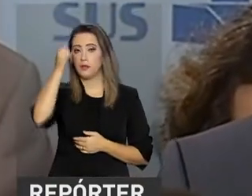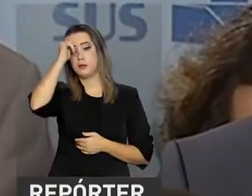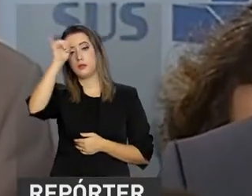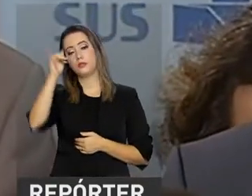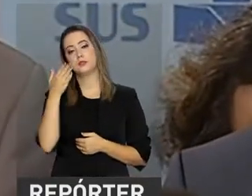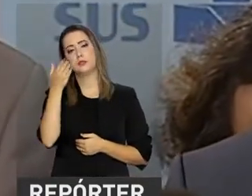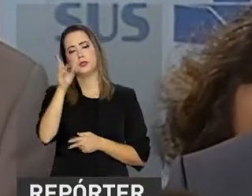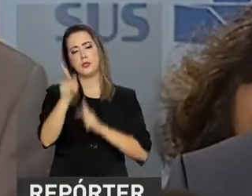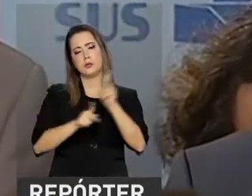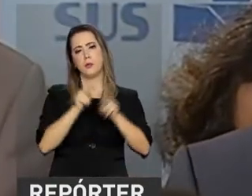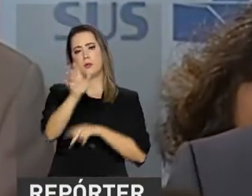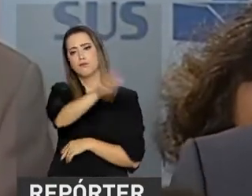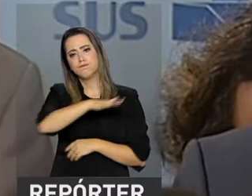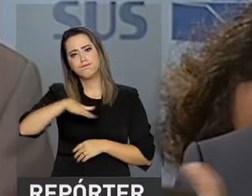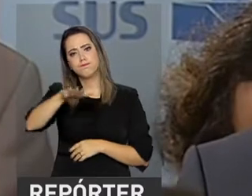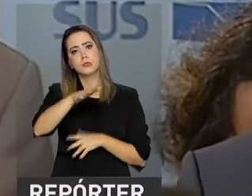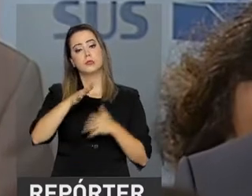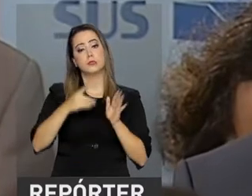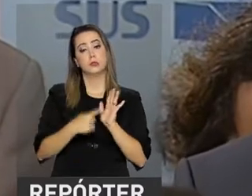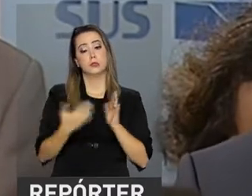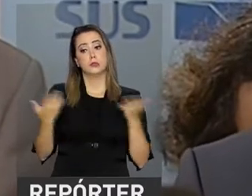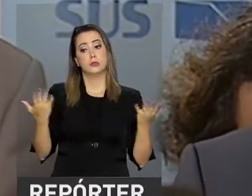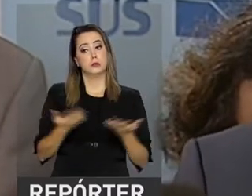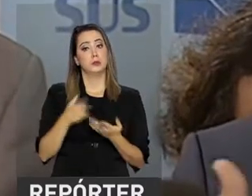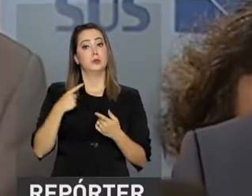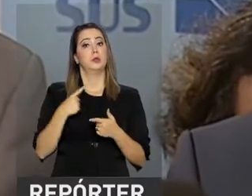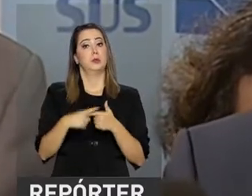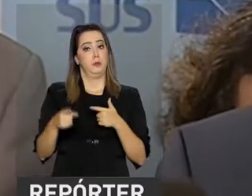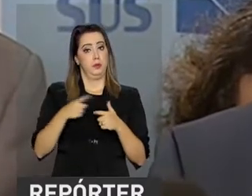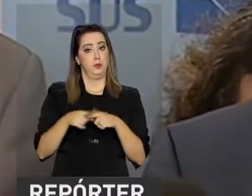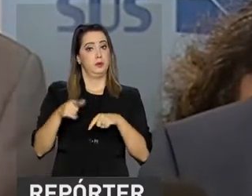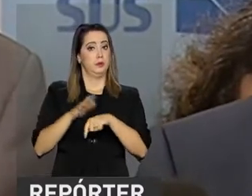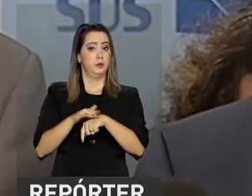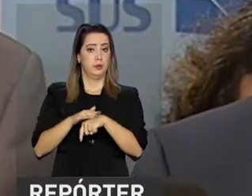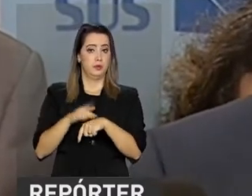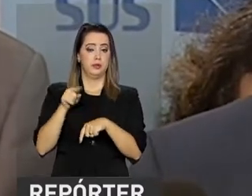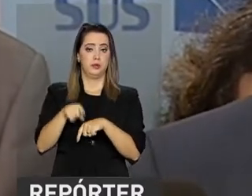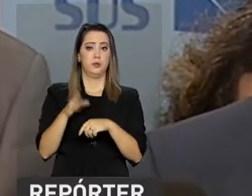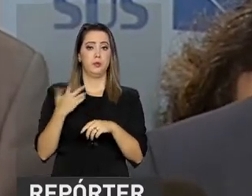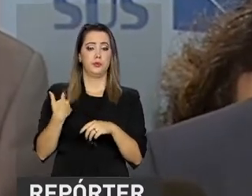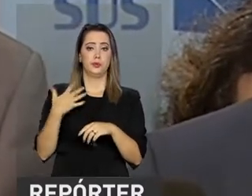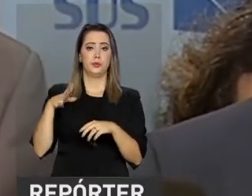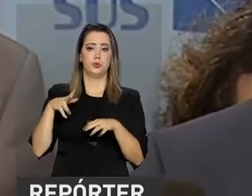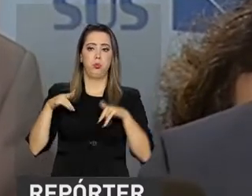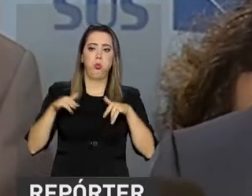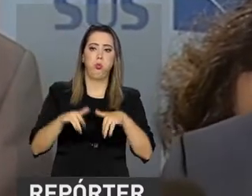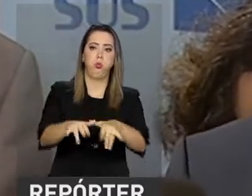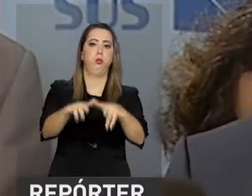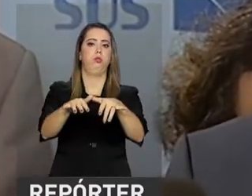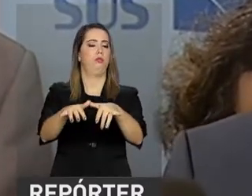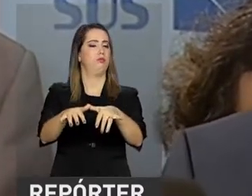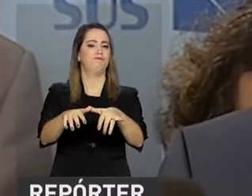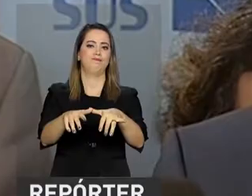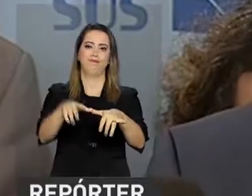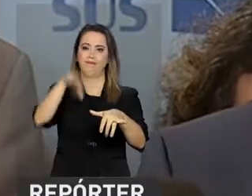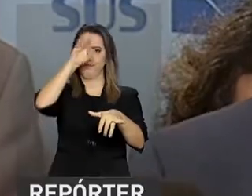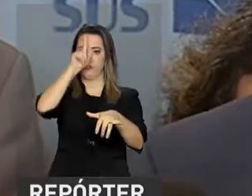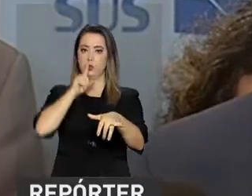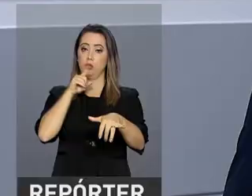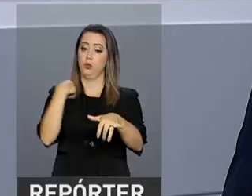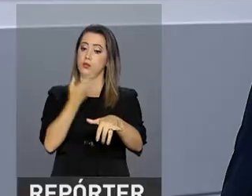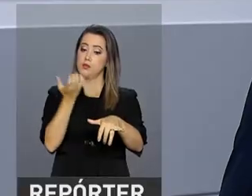esta população que está exposta a circulação do vírus possa ser atingida pela febre amarela é subjetiva poupar